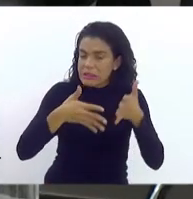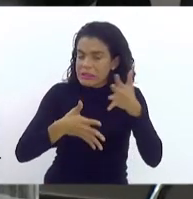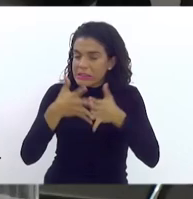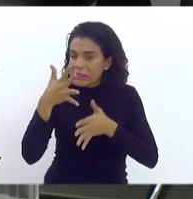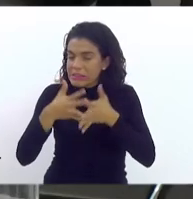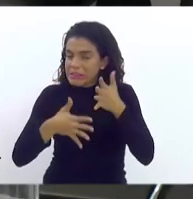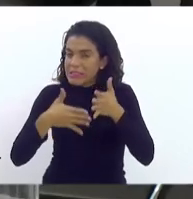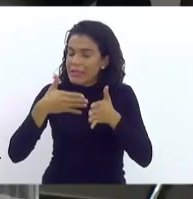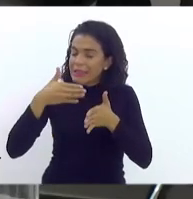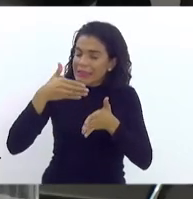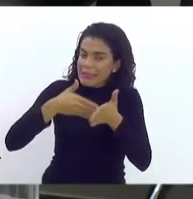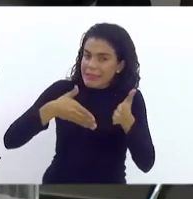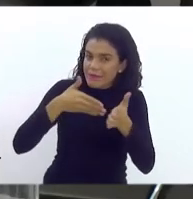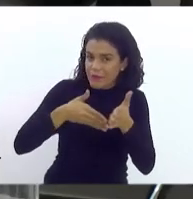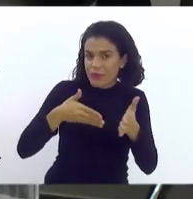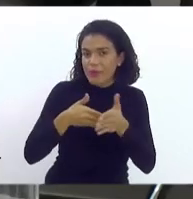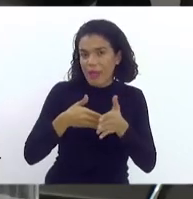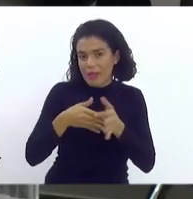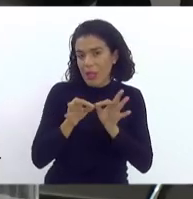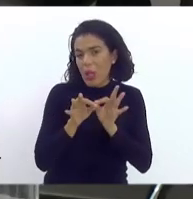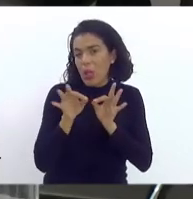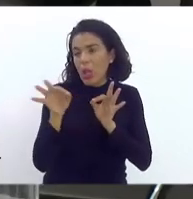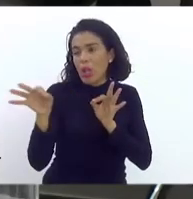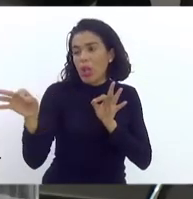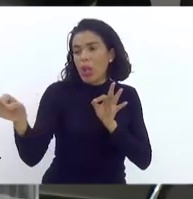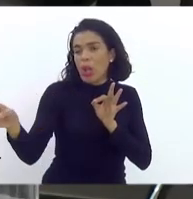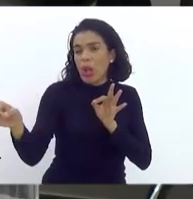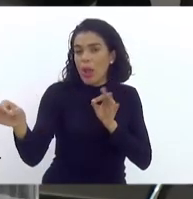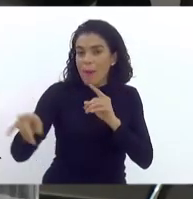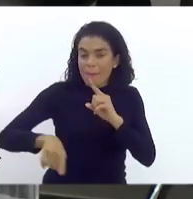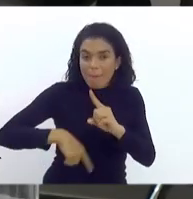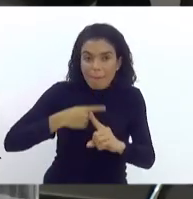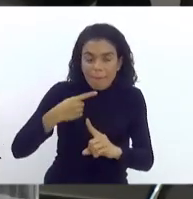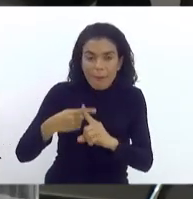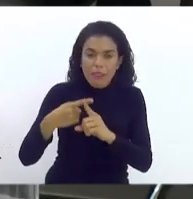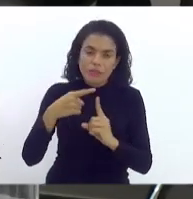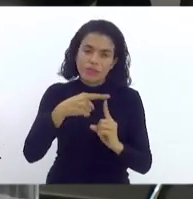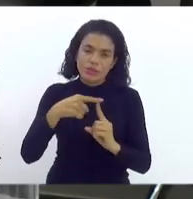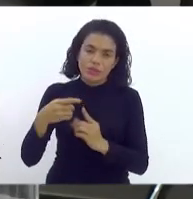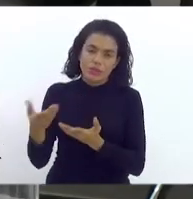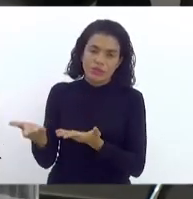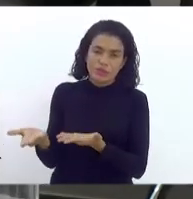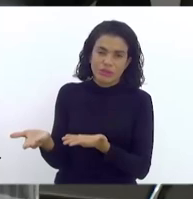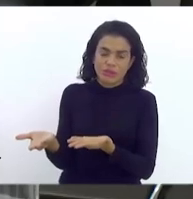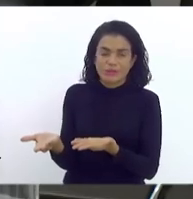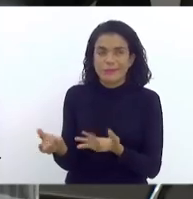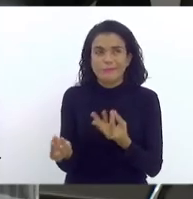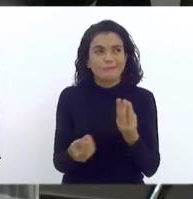por estar lá na ponta. E a gente ainda se depara com esse tipo de...